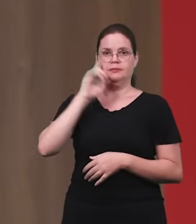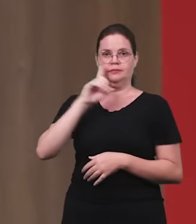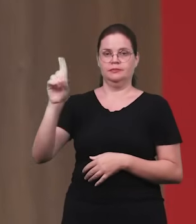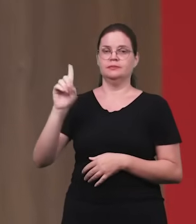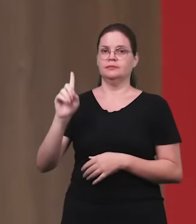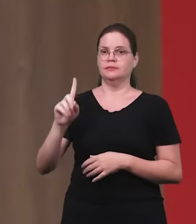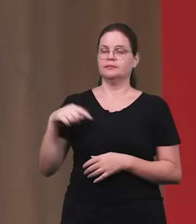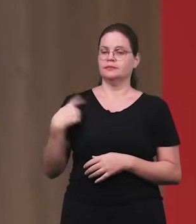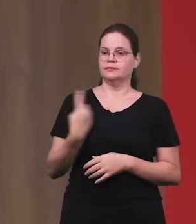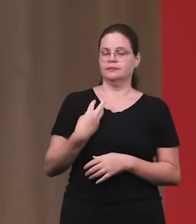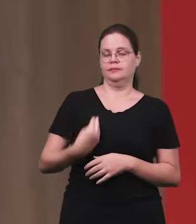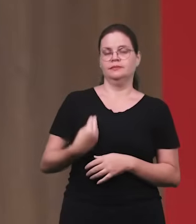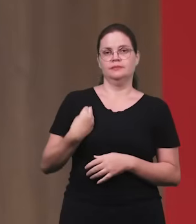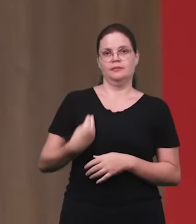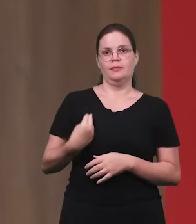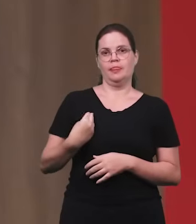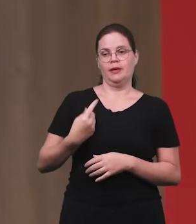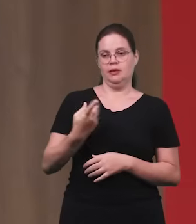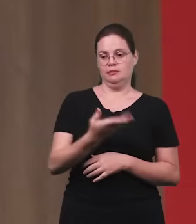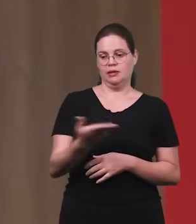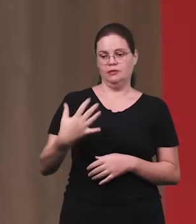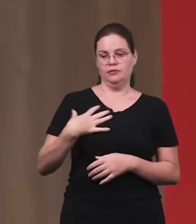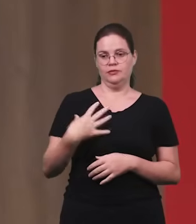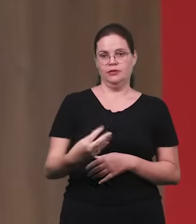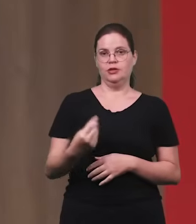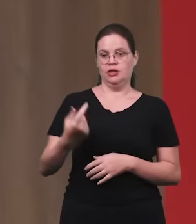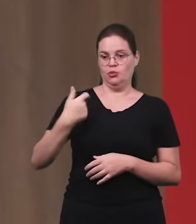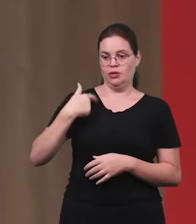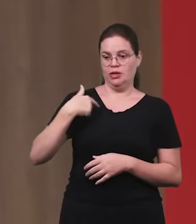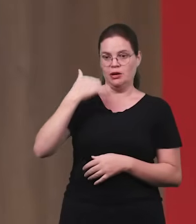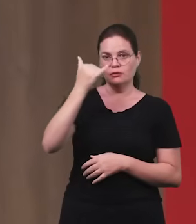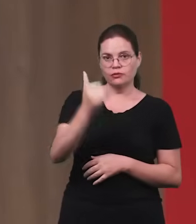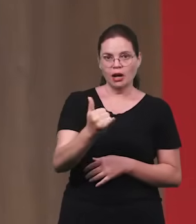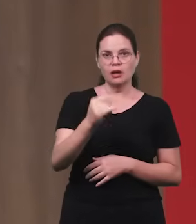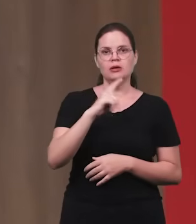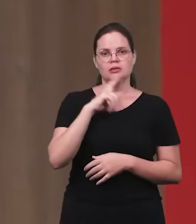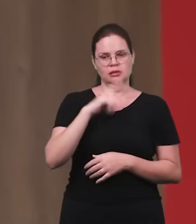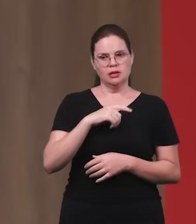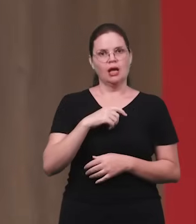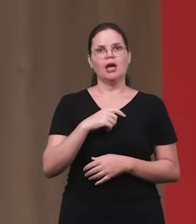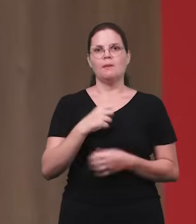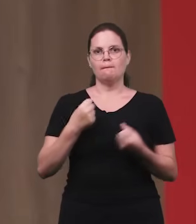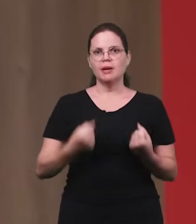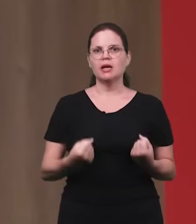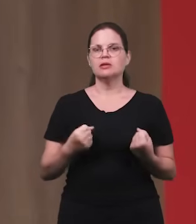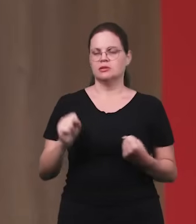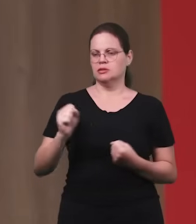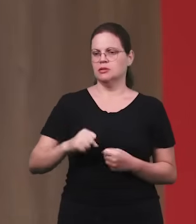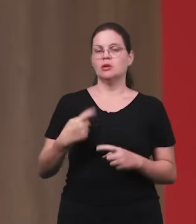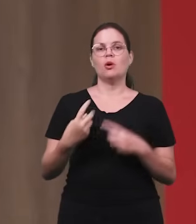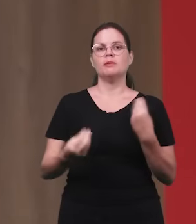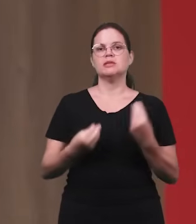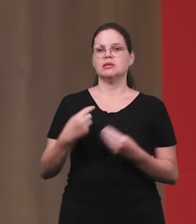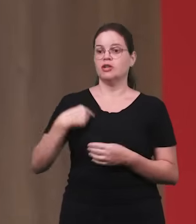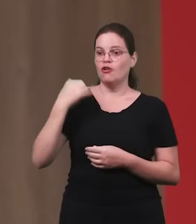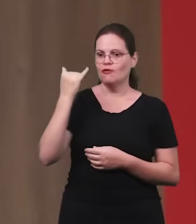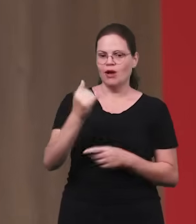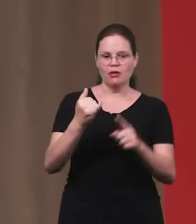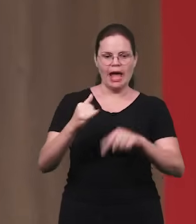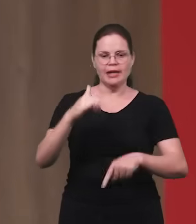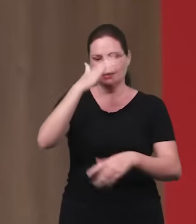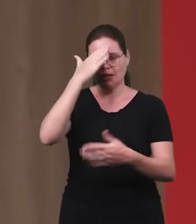Deus com os nossos filhos, e a nossa palavra, ela tem um peso. Ela tem um peso de verdade, de justiça,